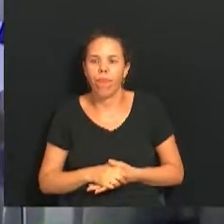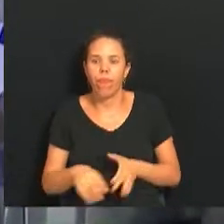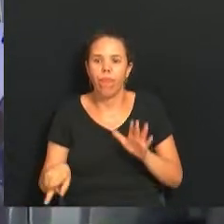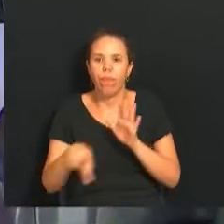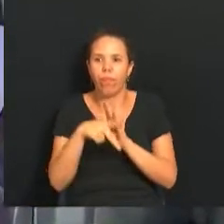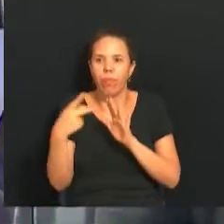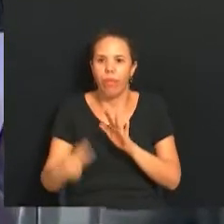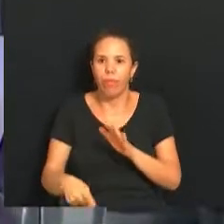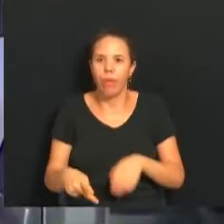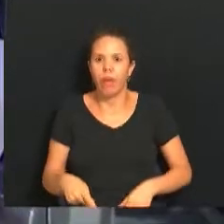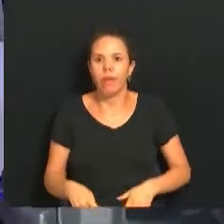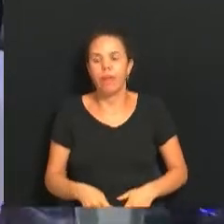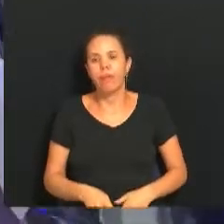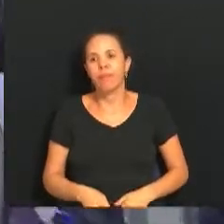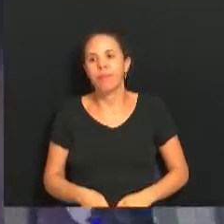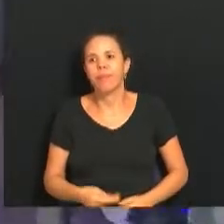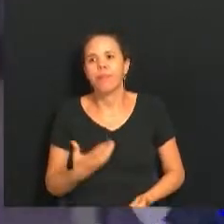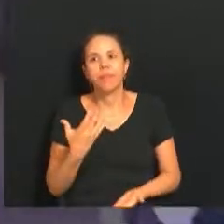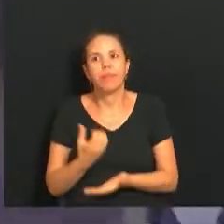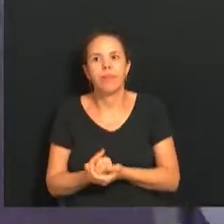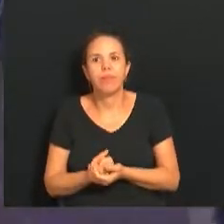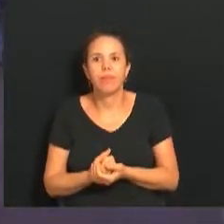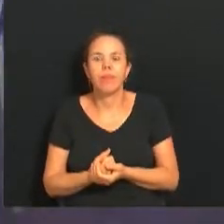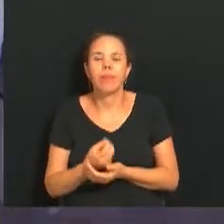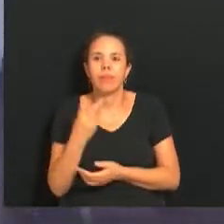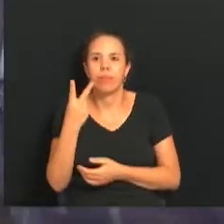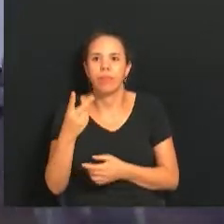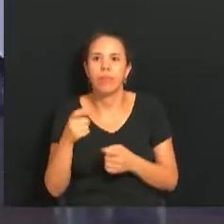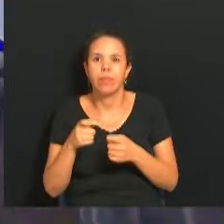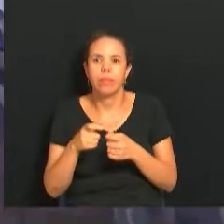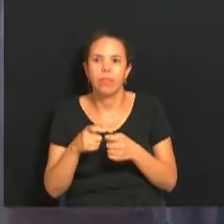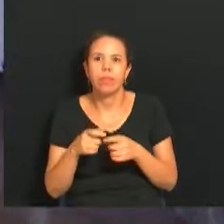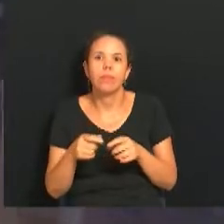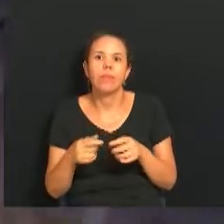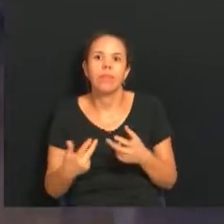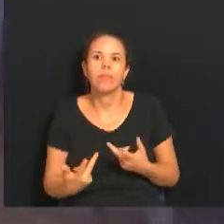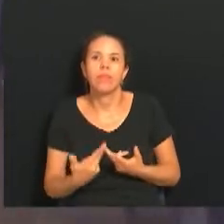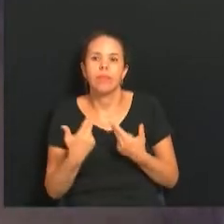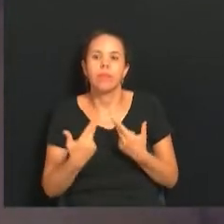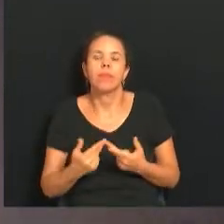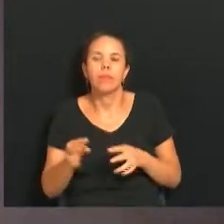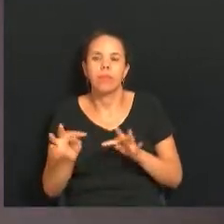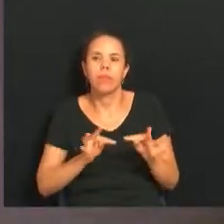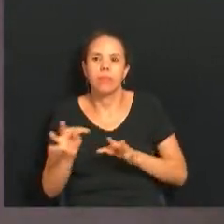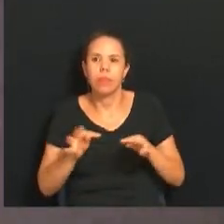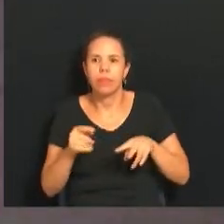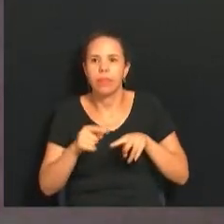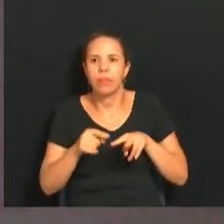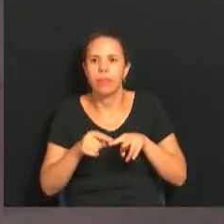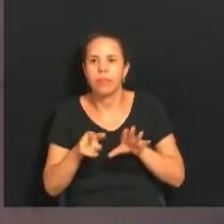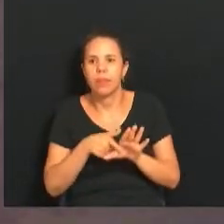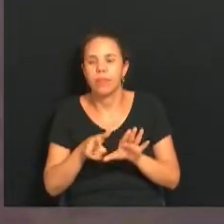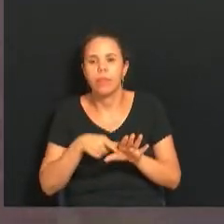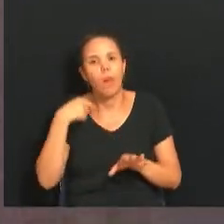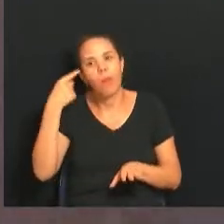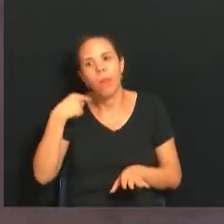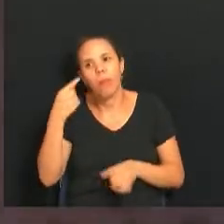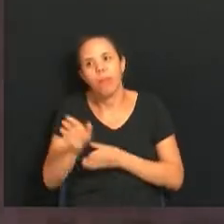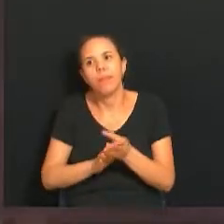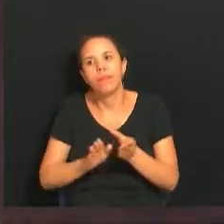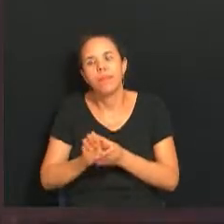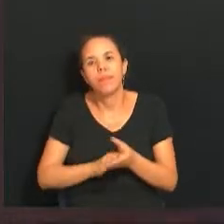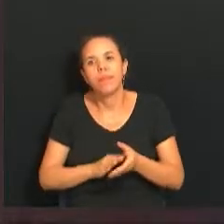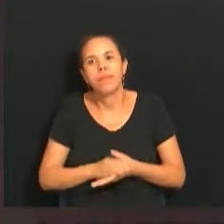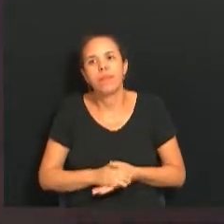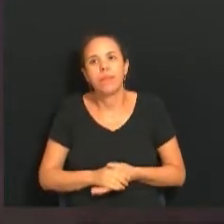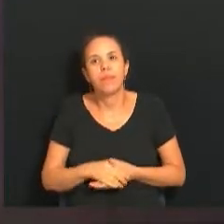podóloga também não se cobra. Nós temos 2 podólogas, nós temos advogado também. O advogado é orientação, né? Porque o